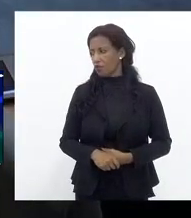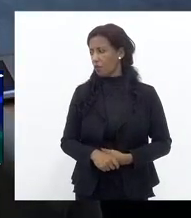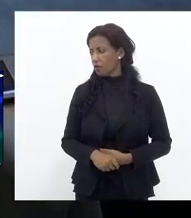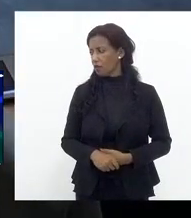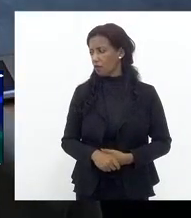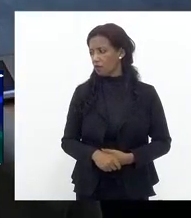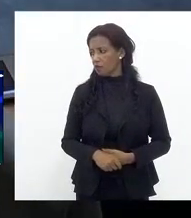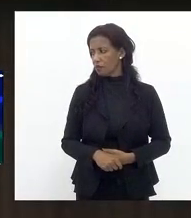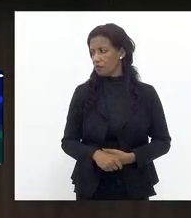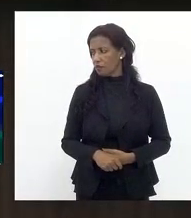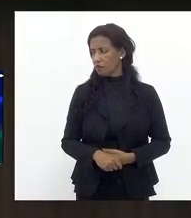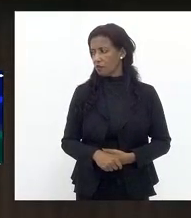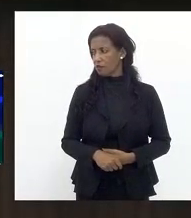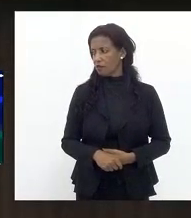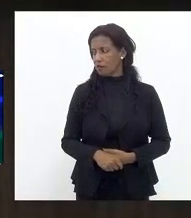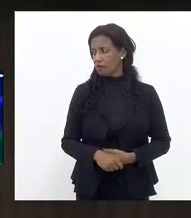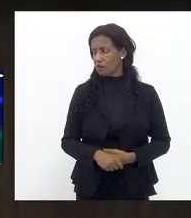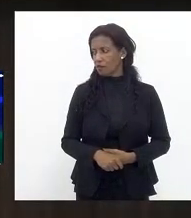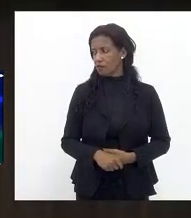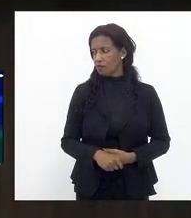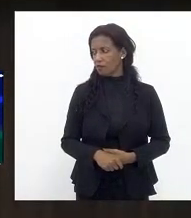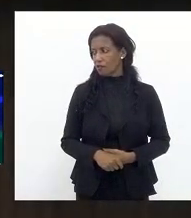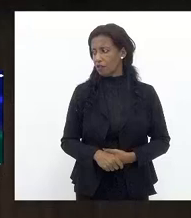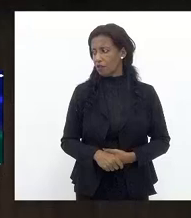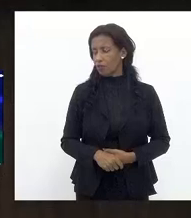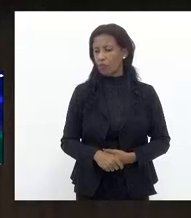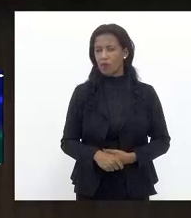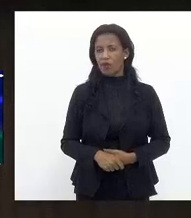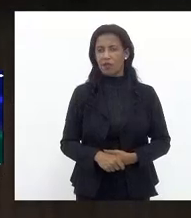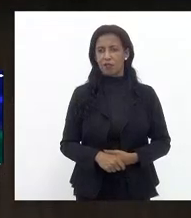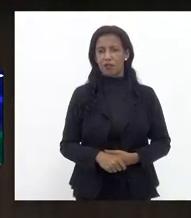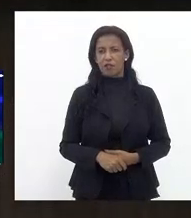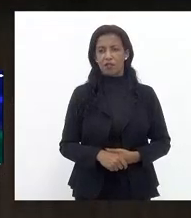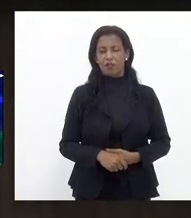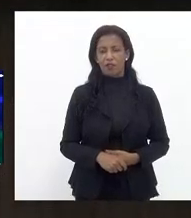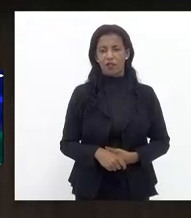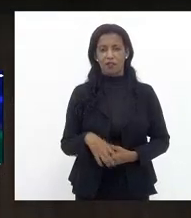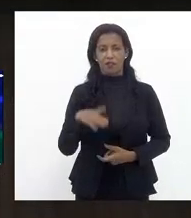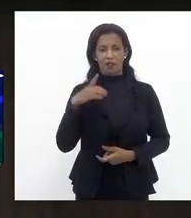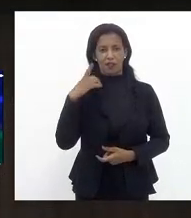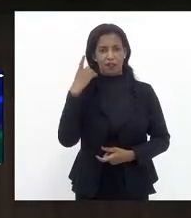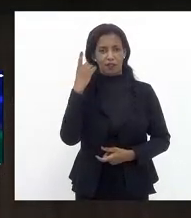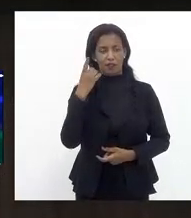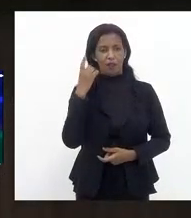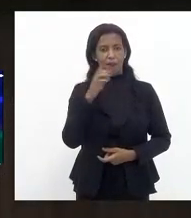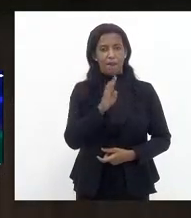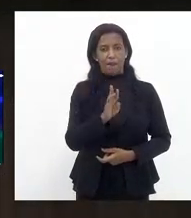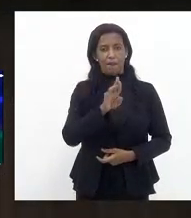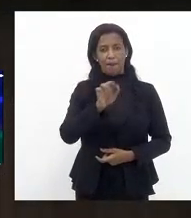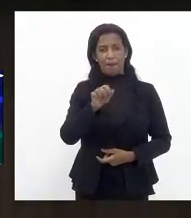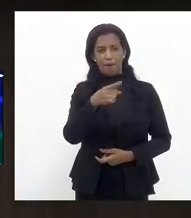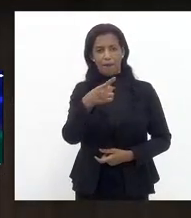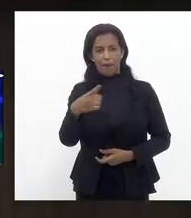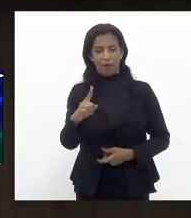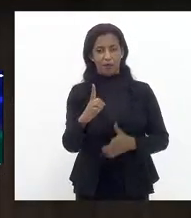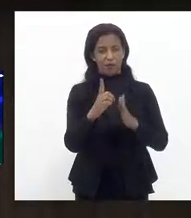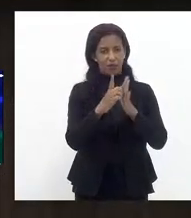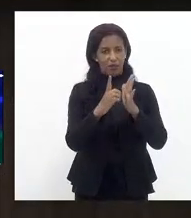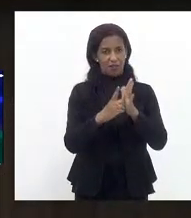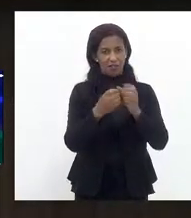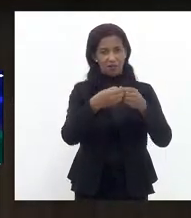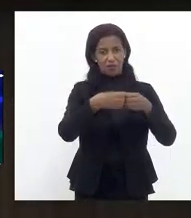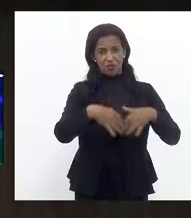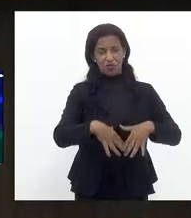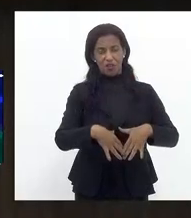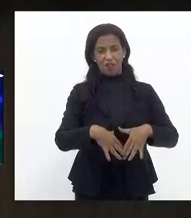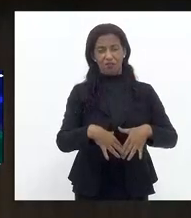Senhor presidente, esse PL do nosso querido deputado Brazão, ele está prejudicado pelo decreto 5 de